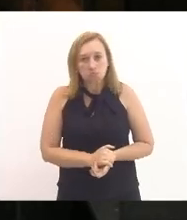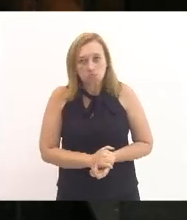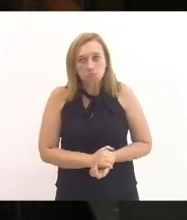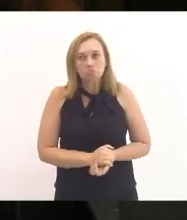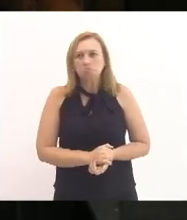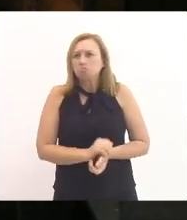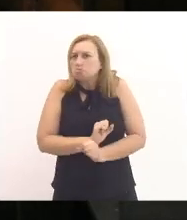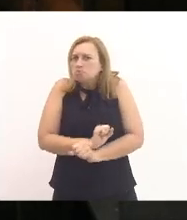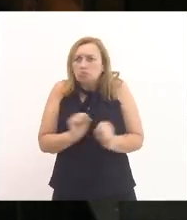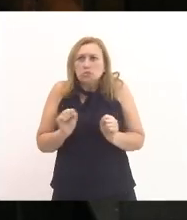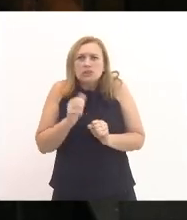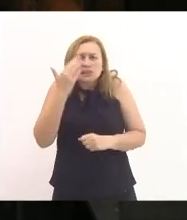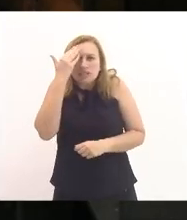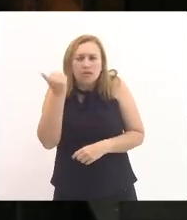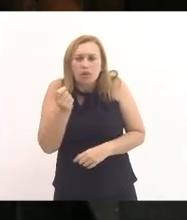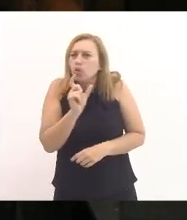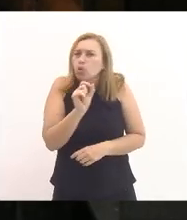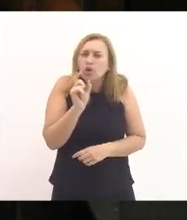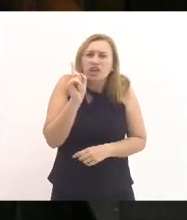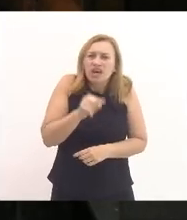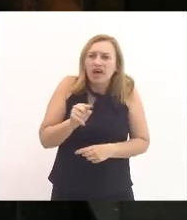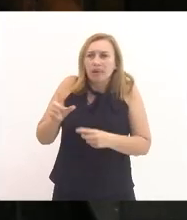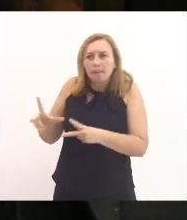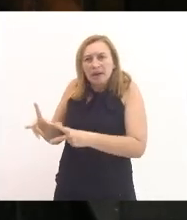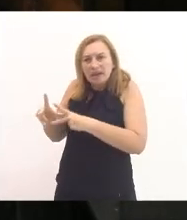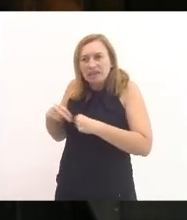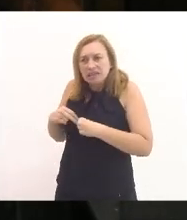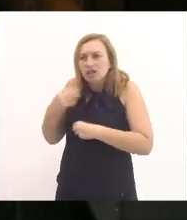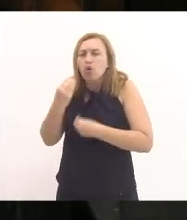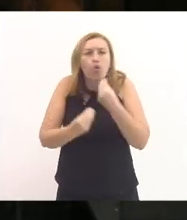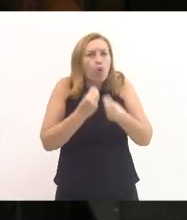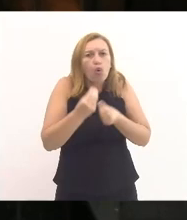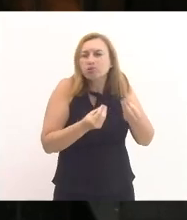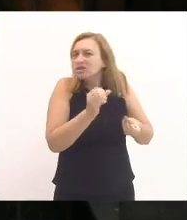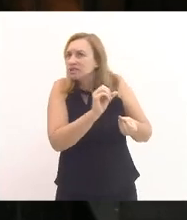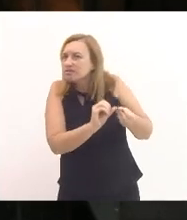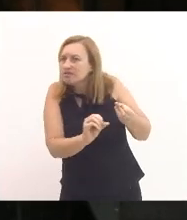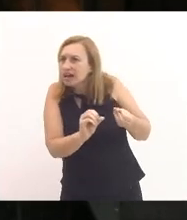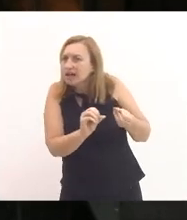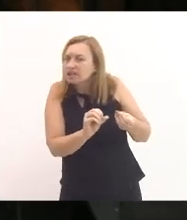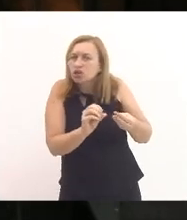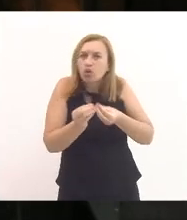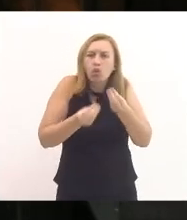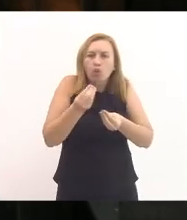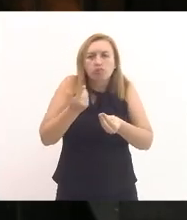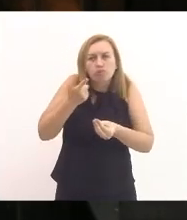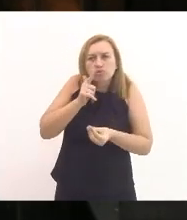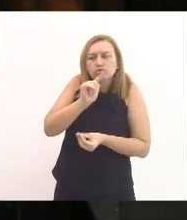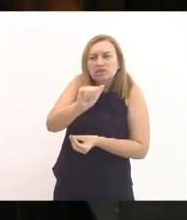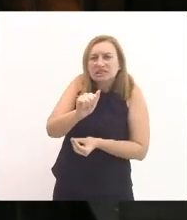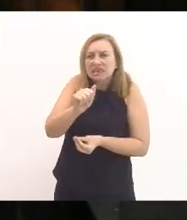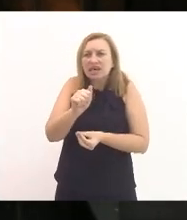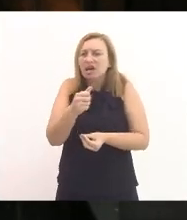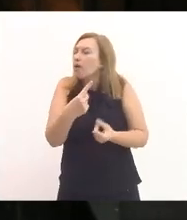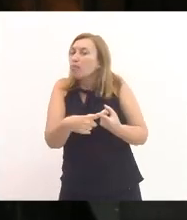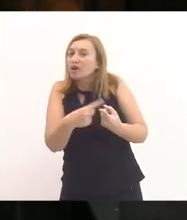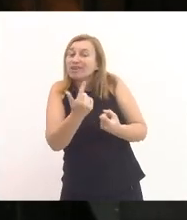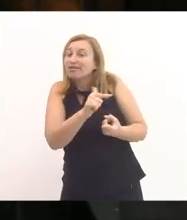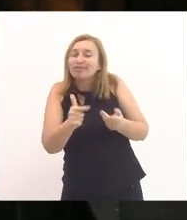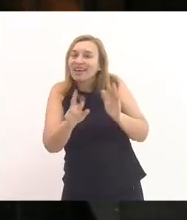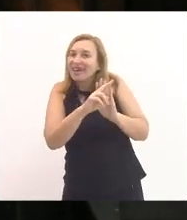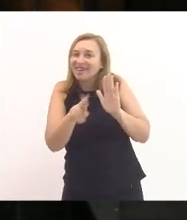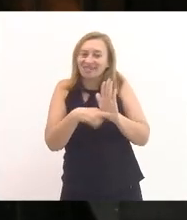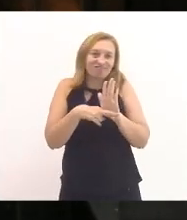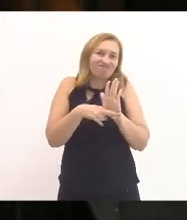e não é possível saber o que é merecimento como se faz como é que você alcance o merecimento porque não tem